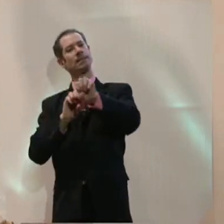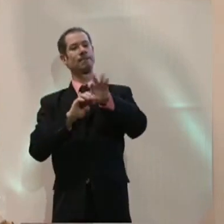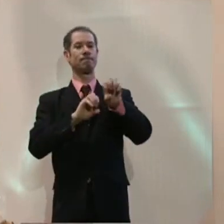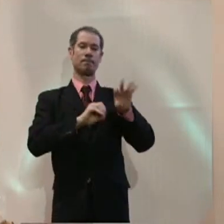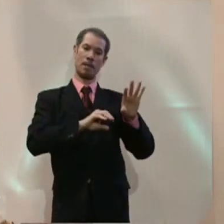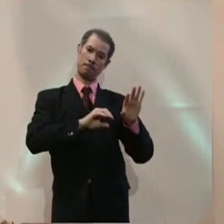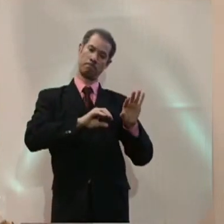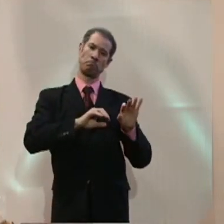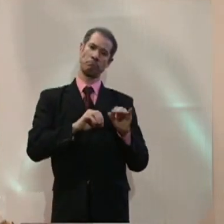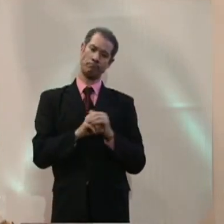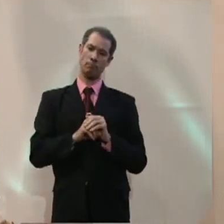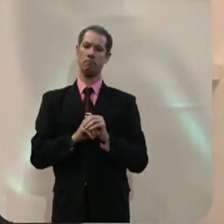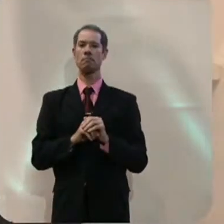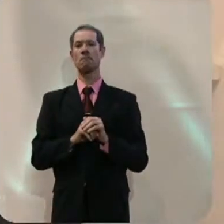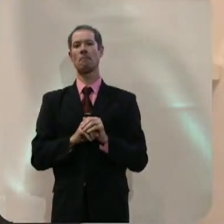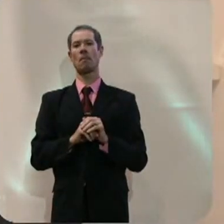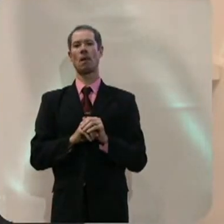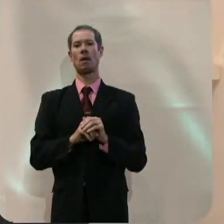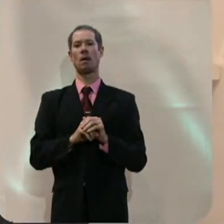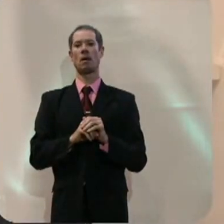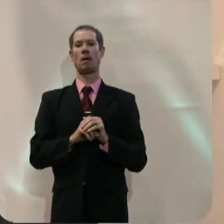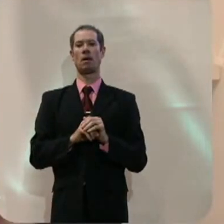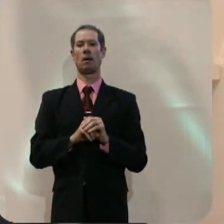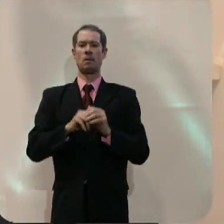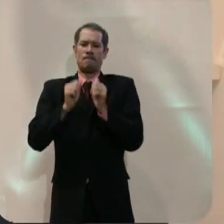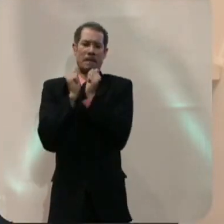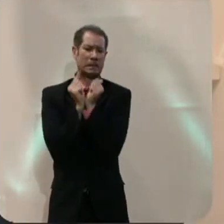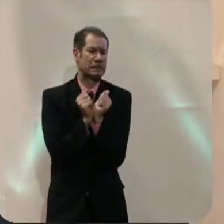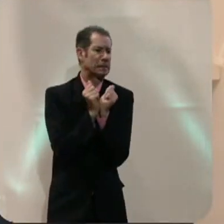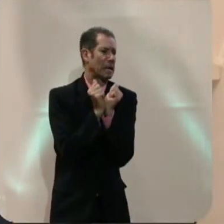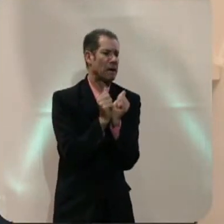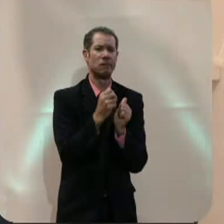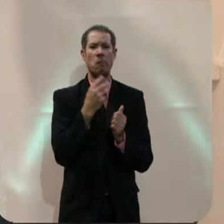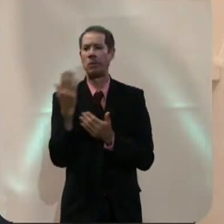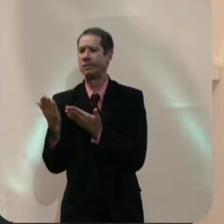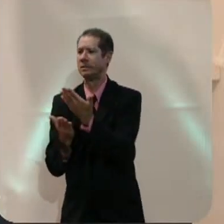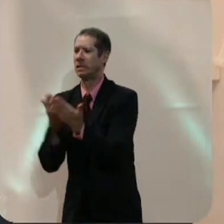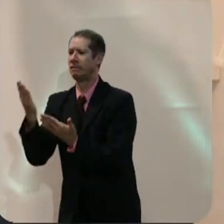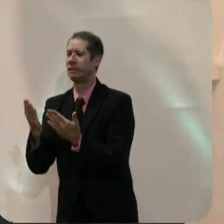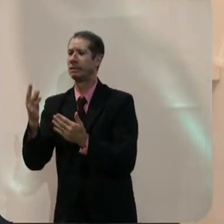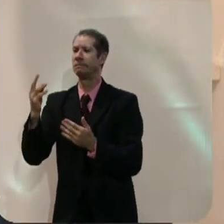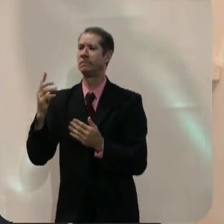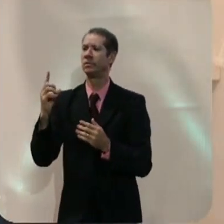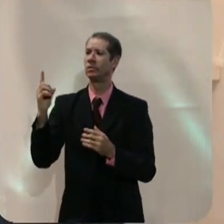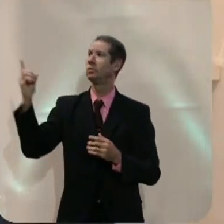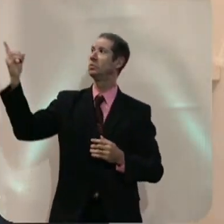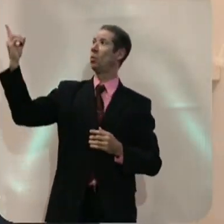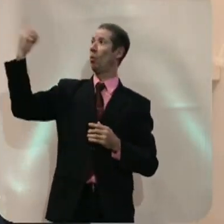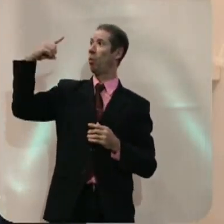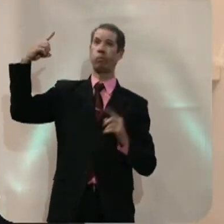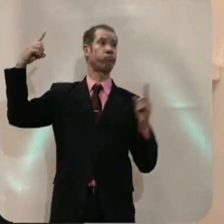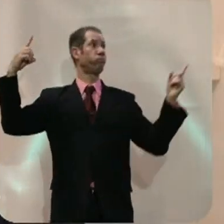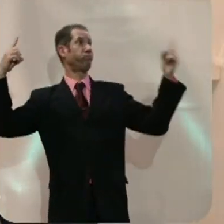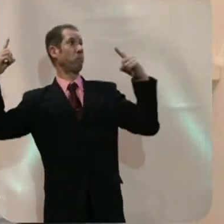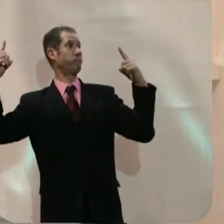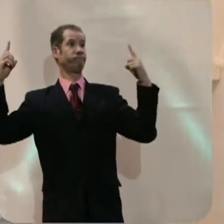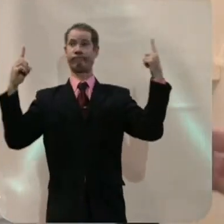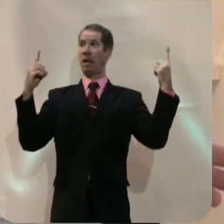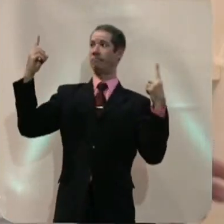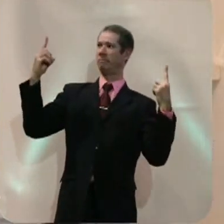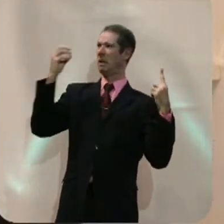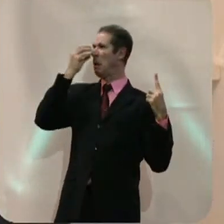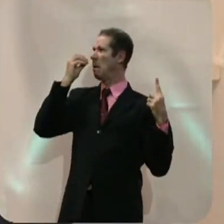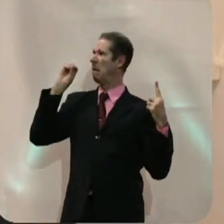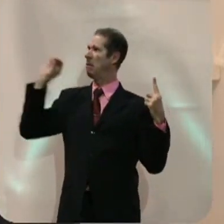isso. Ele diz assim: um escravo não pode servir a 2 donos ao mesmo tempo, pois vai